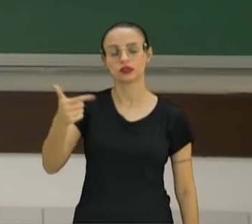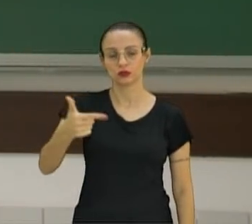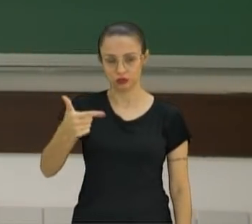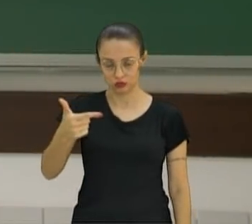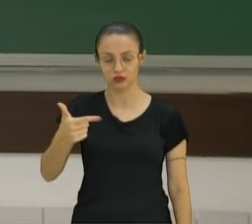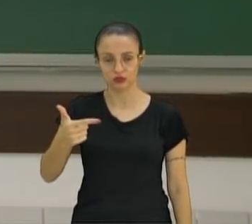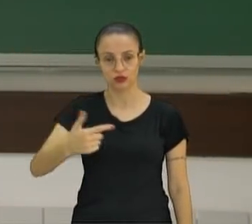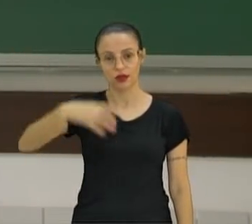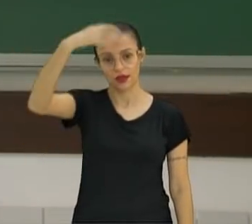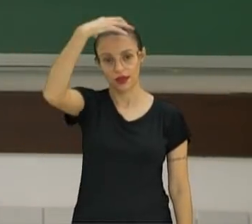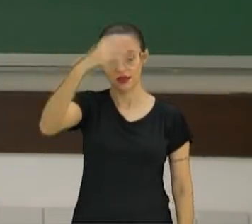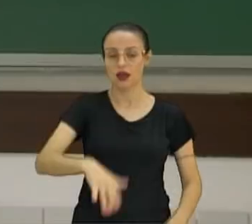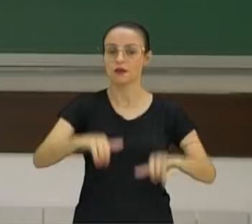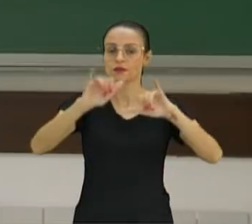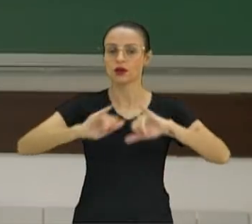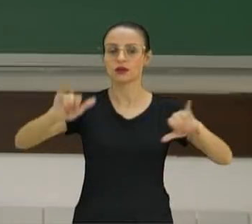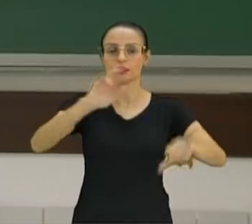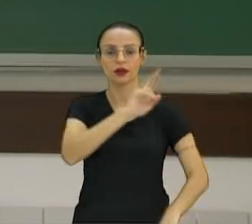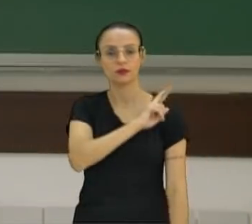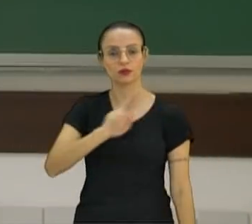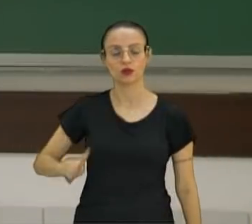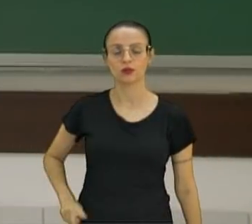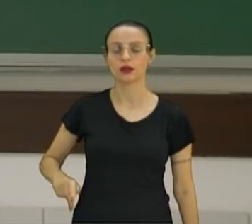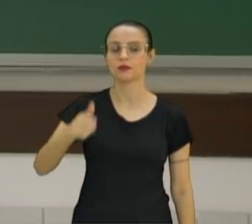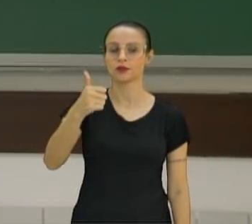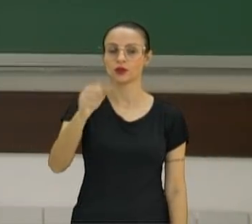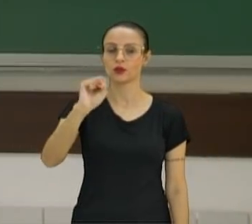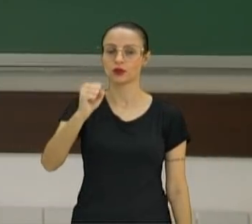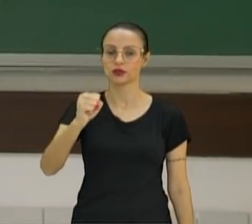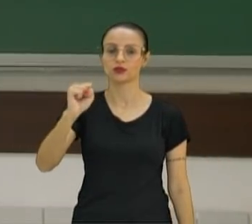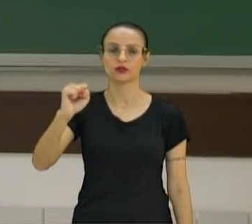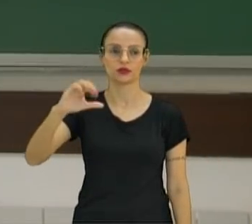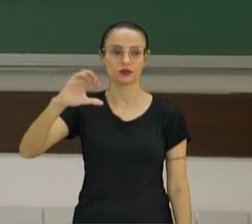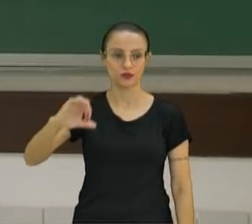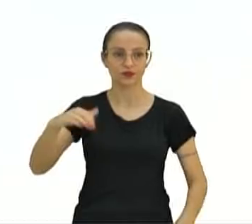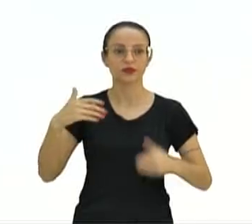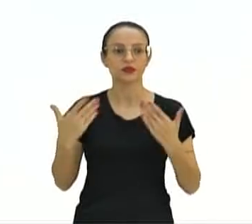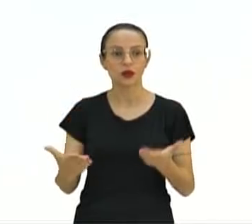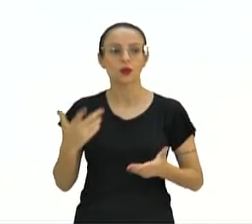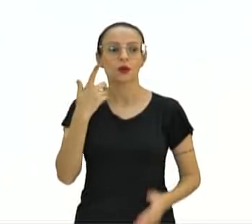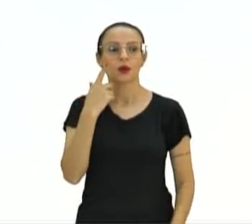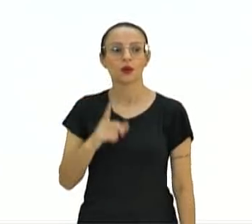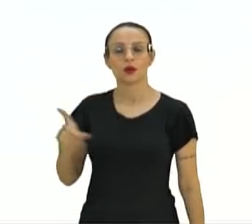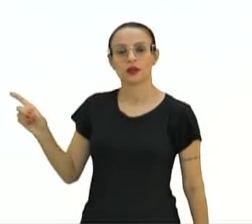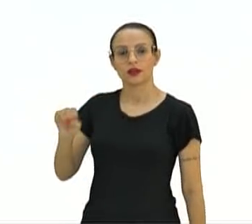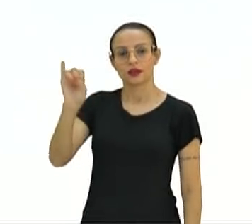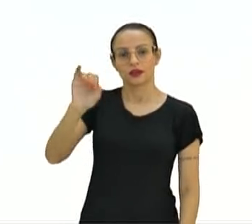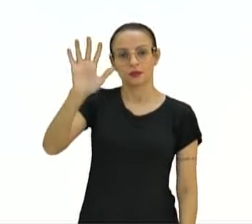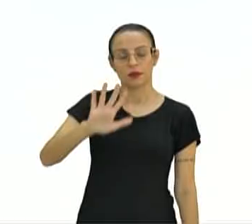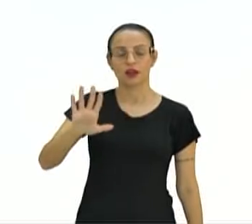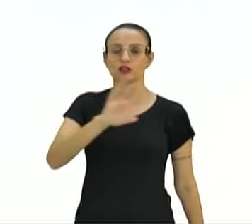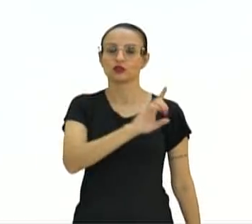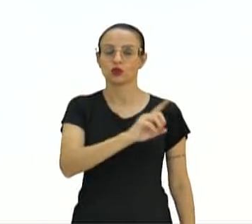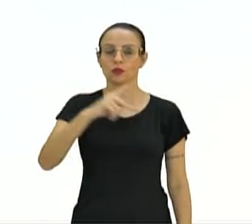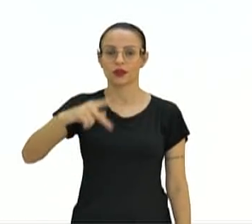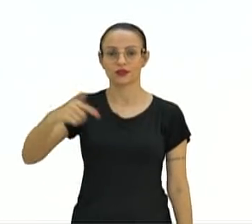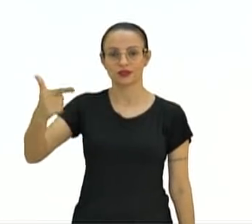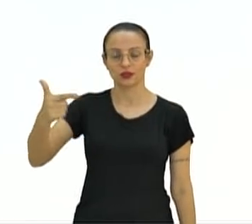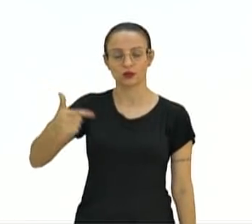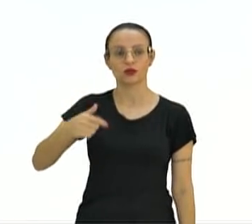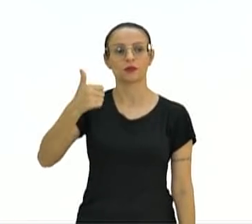proclamação da República em 1889. Gente, trago aqui para vocês, né, essa imagem de Dom Pedro II